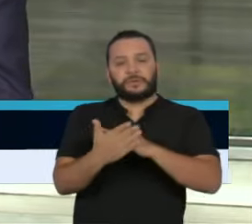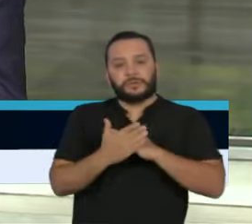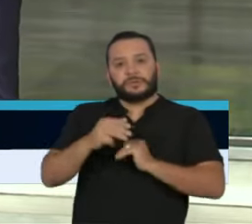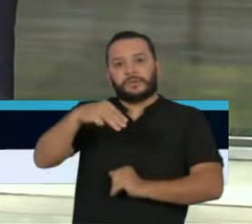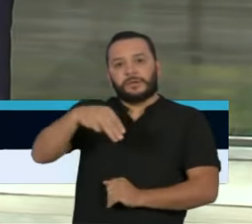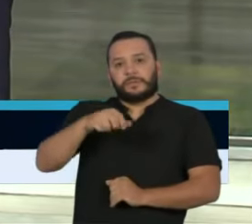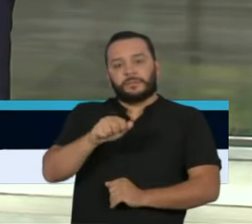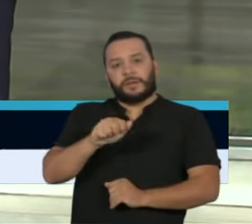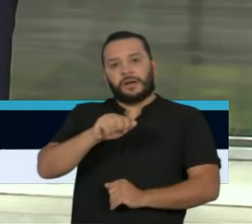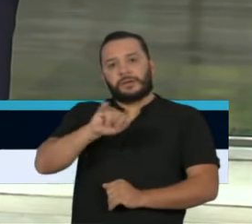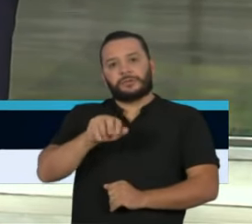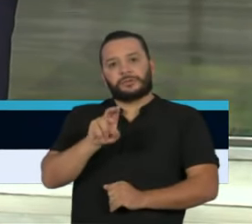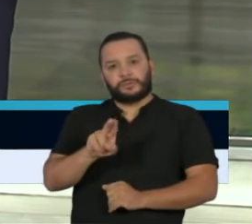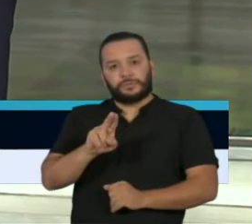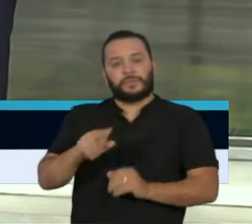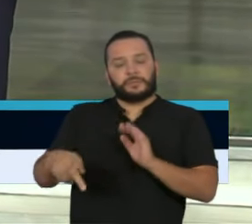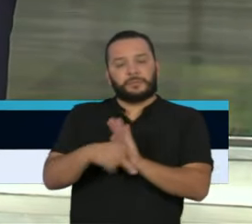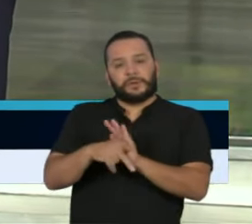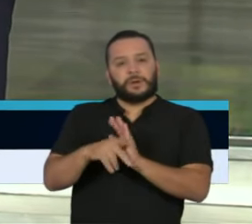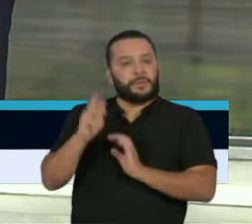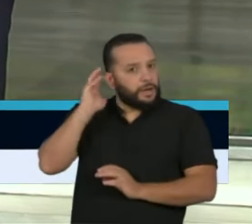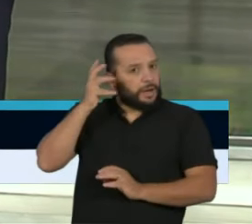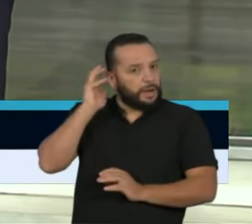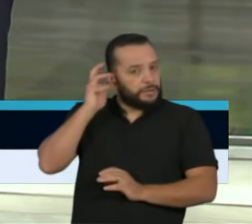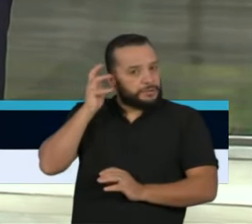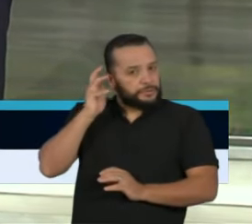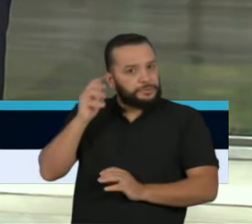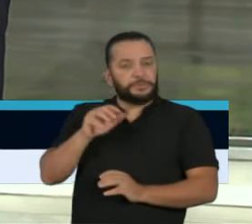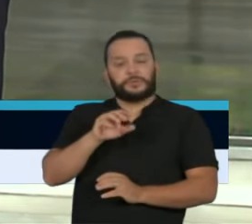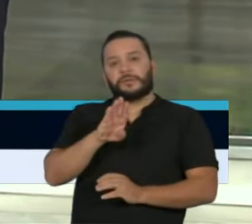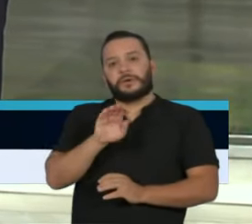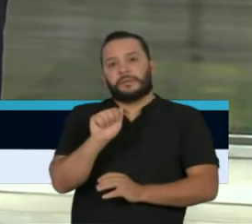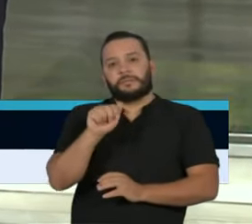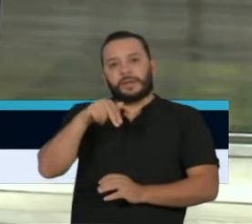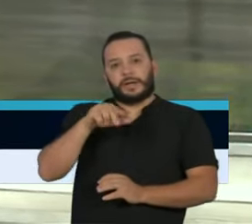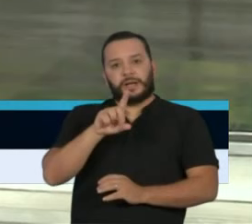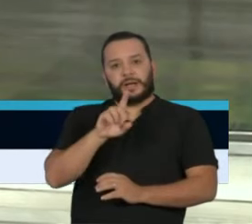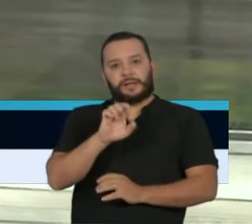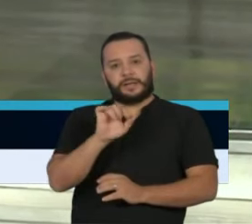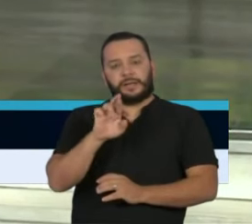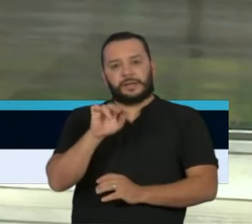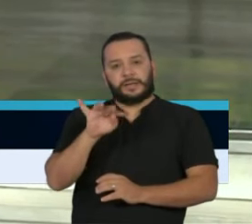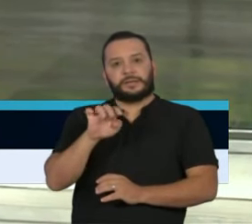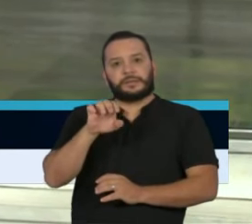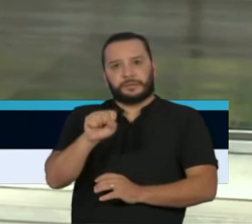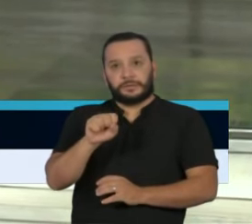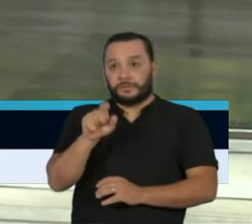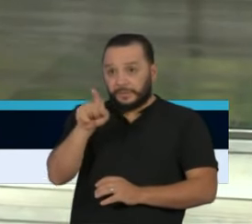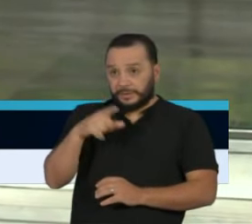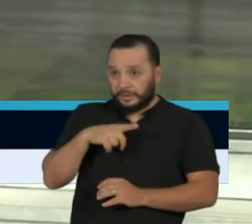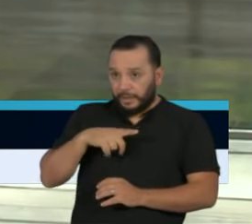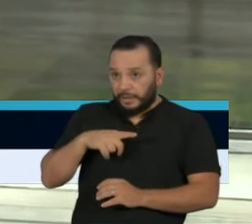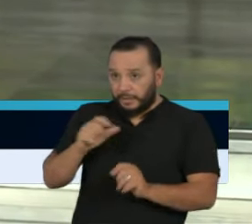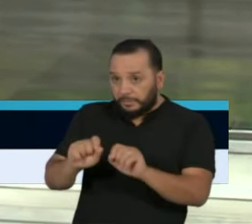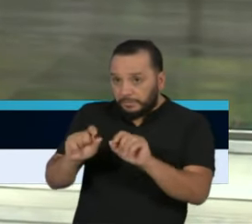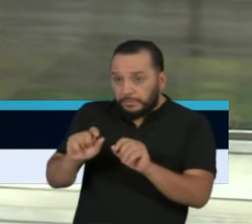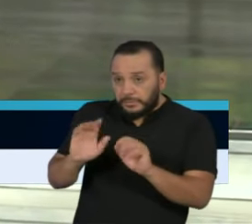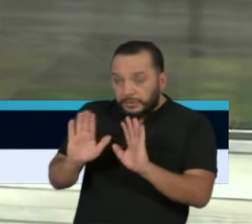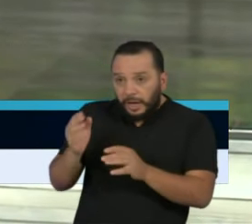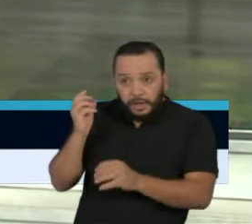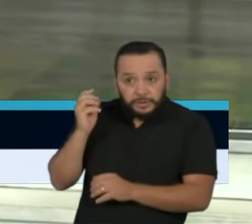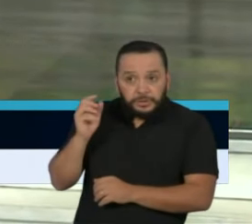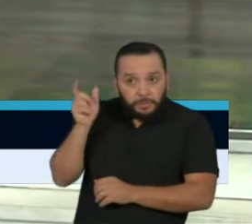Arruda Leite, da Rádio Bandeirantes. Ela está em tela, apenas o áudio dela que não está. O seu áudio está ligado aí na sua